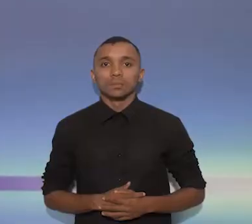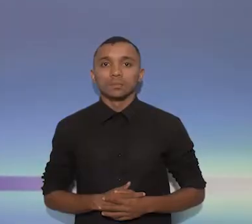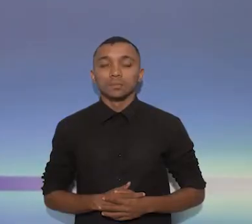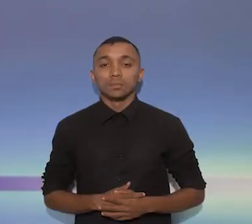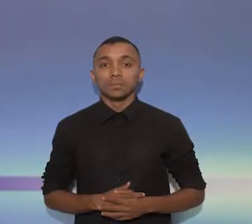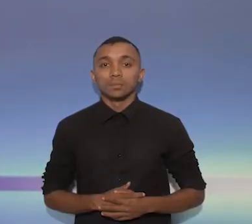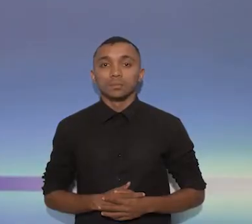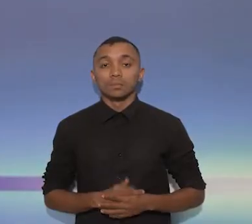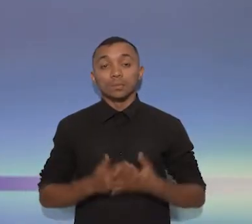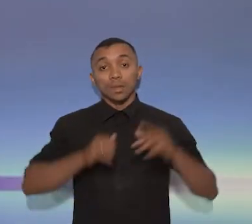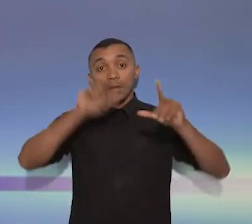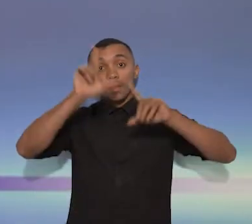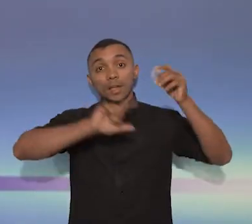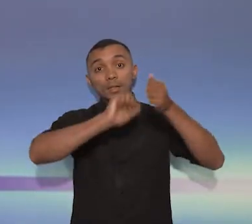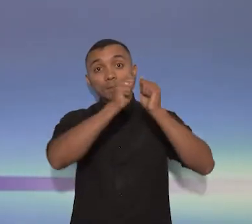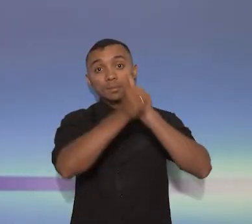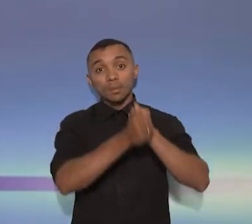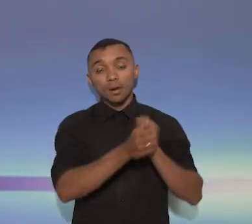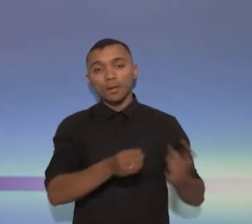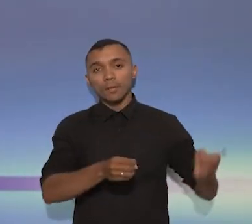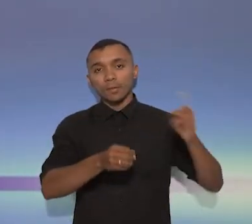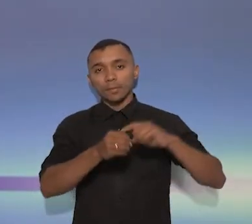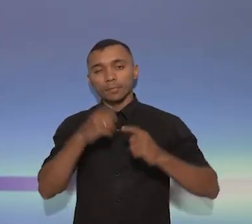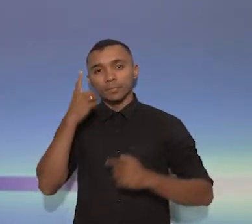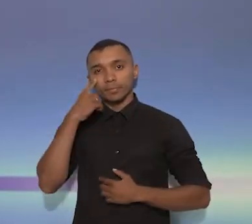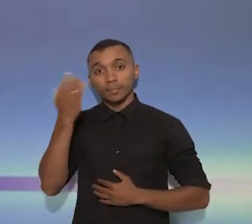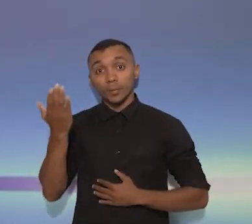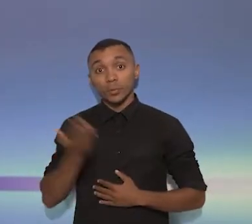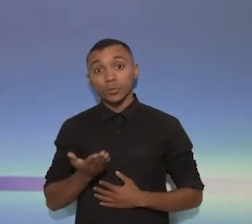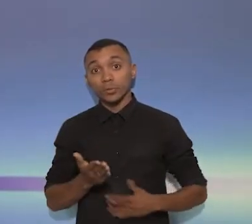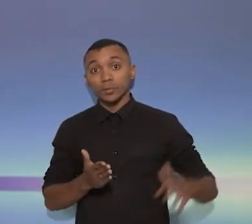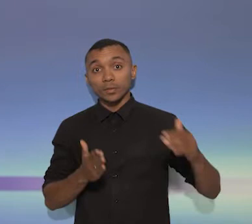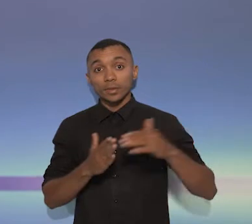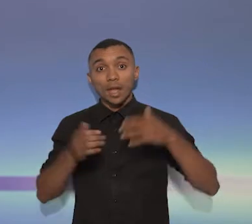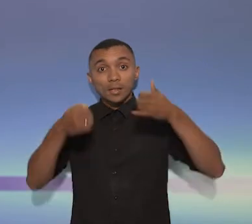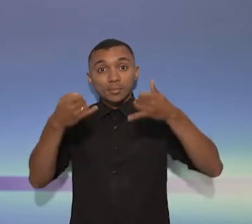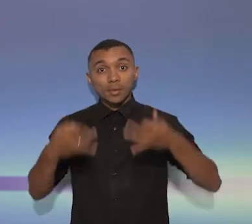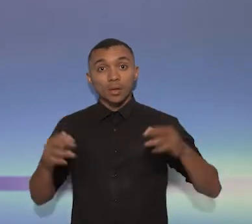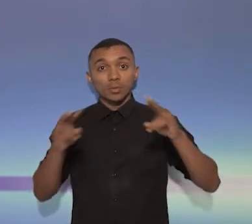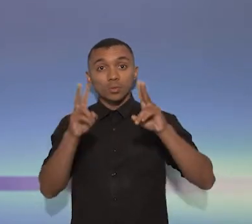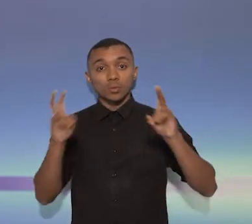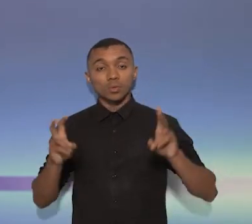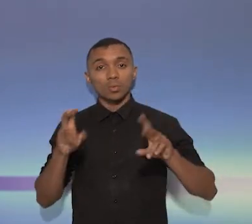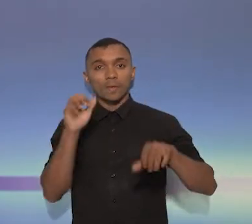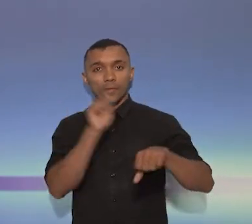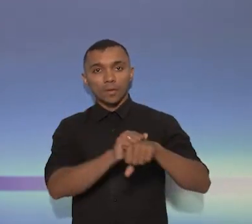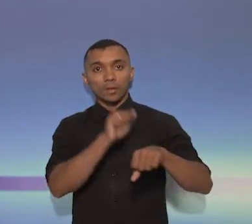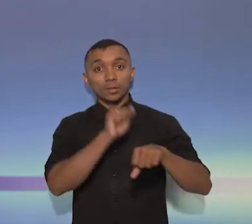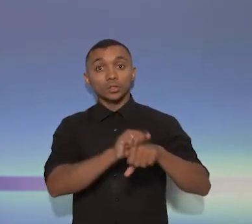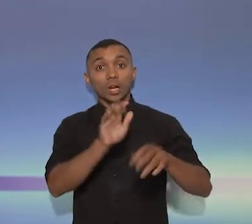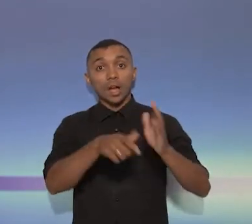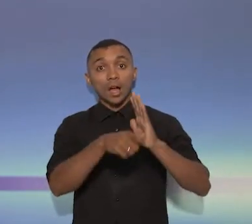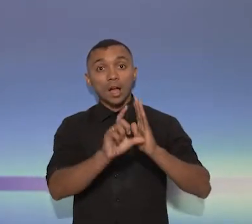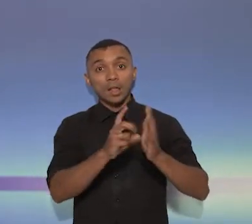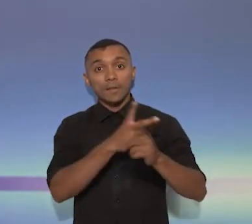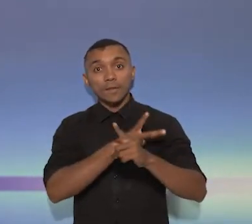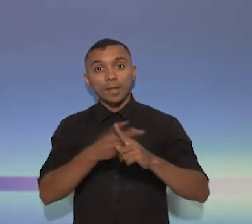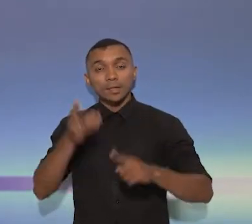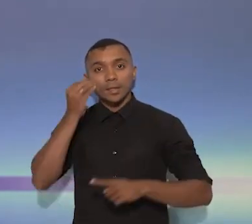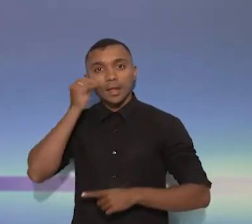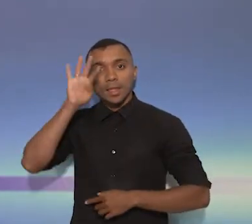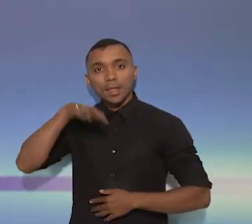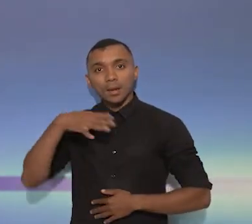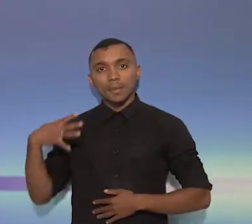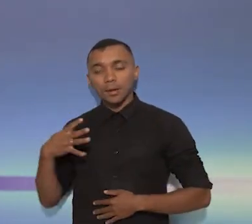De volta com o Plenário Esportivo, nosso último bloco aqui falando de Fortaleza, que venceu o Atlético Goianiense e saiu da zona com o empate